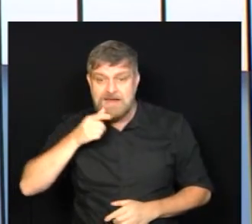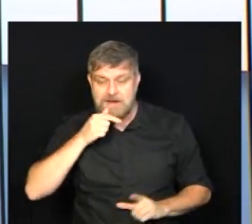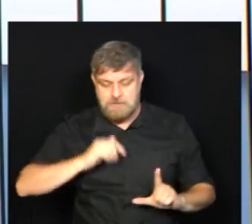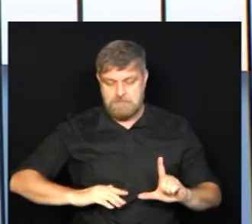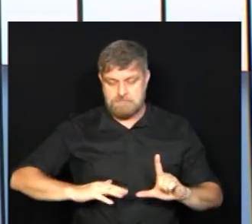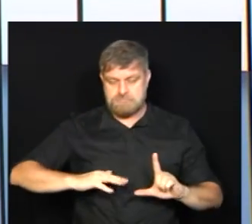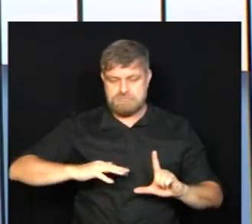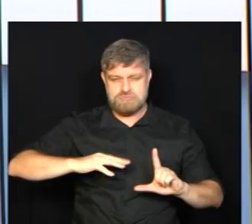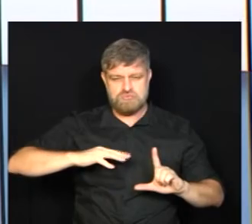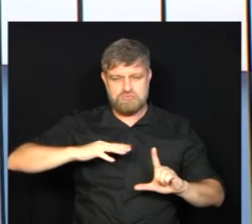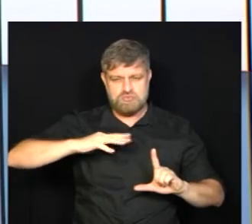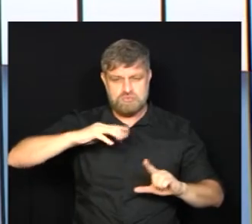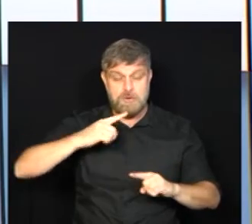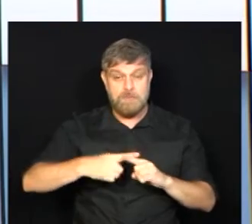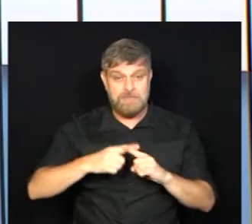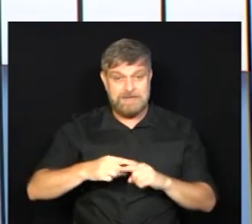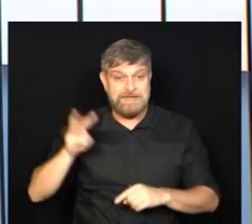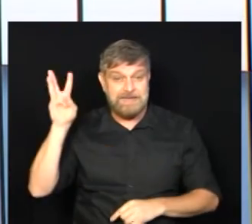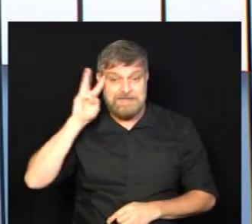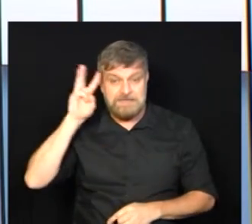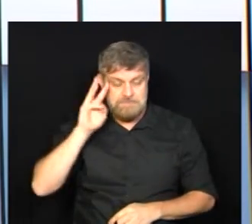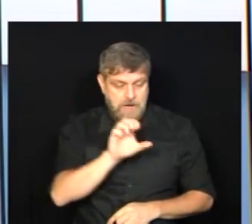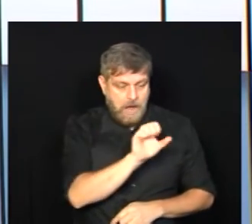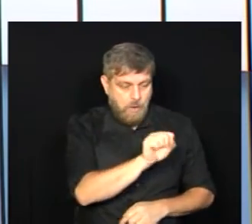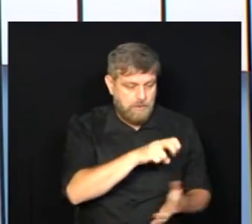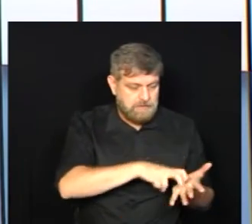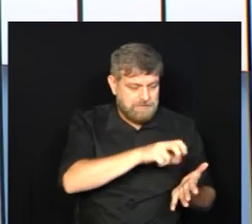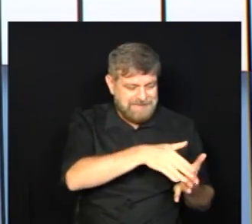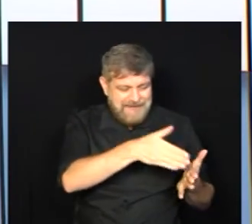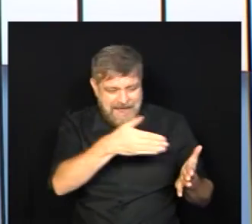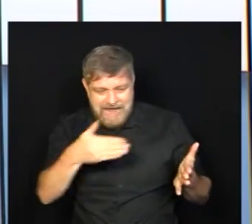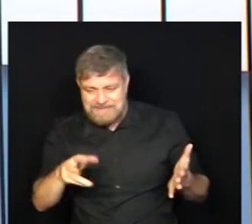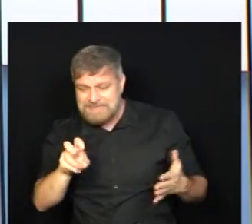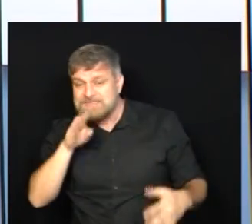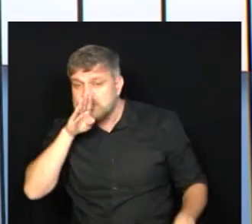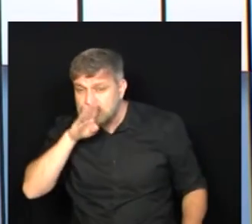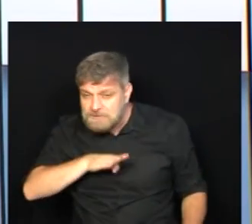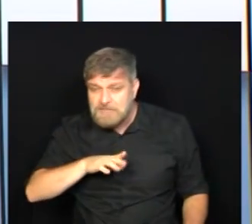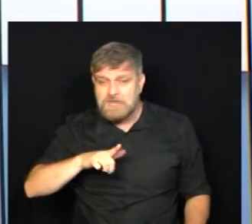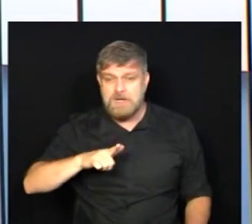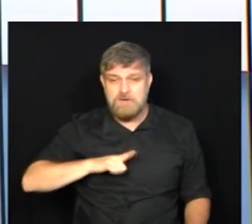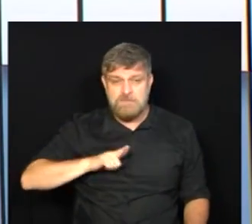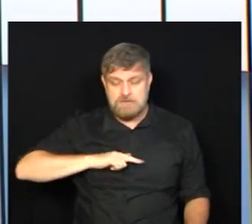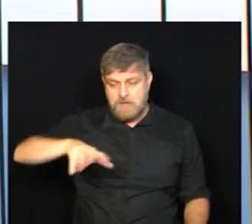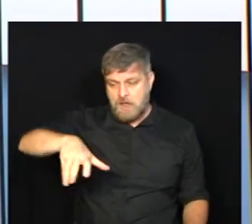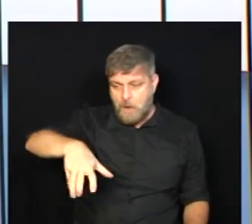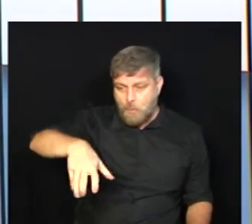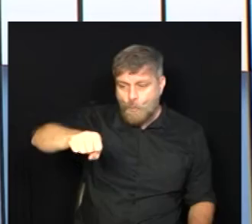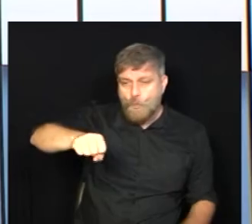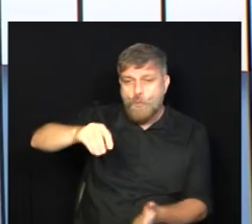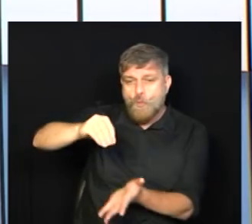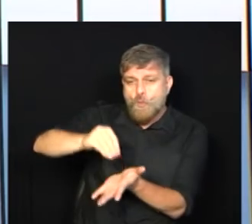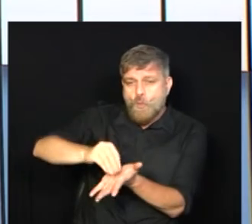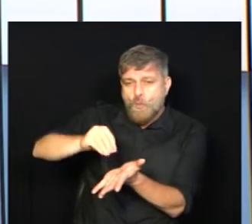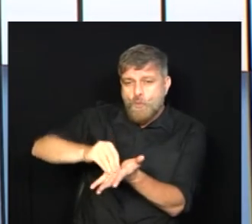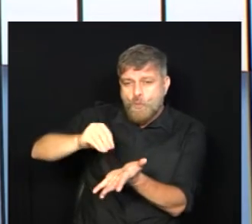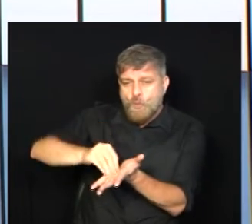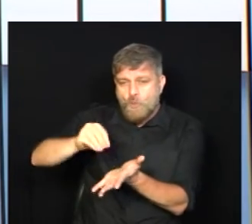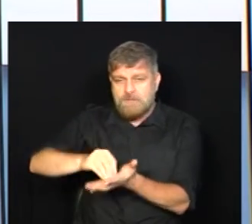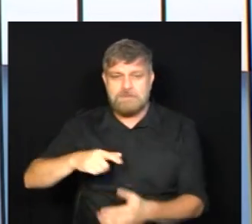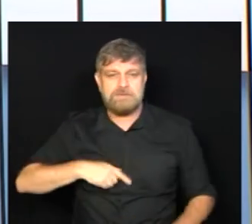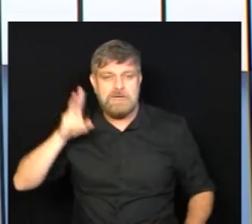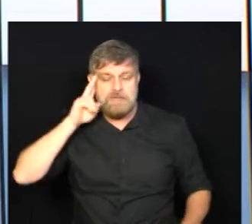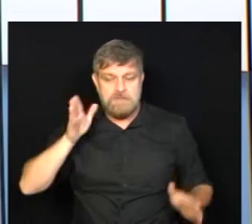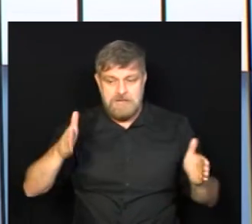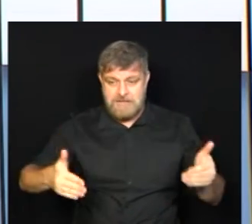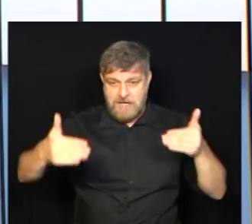porque nesta terça-feira, entre 8 da manhã e 5 da tarde, haverá interrupção. Lembrando que uma caixa d'água